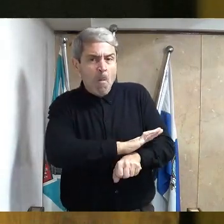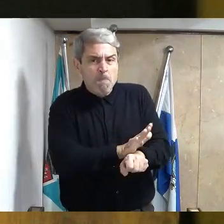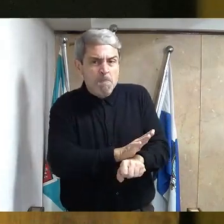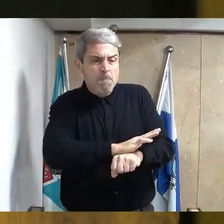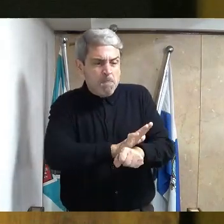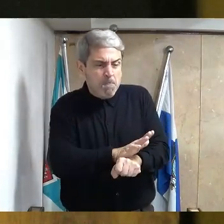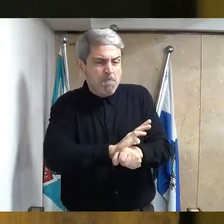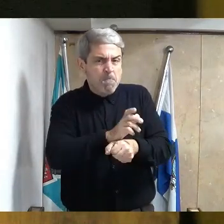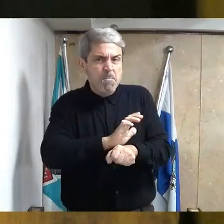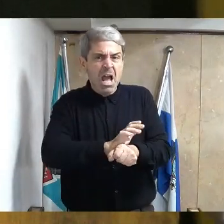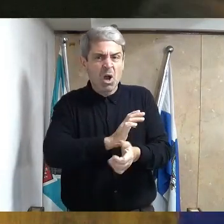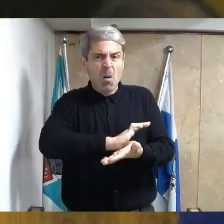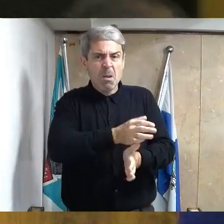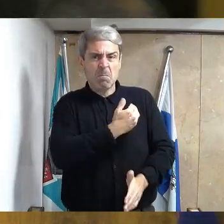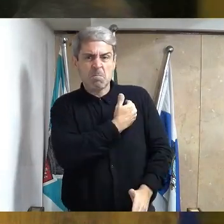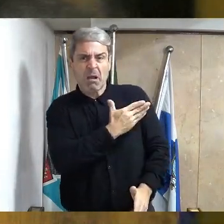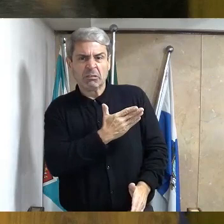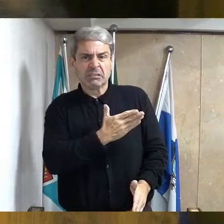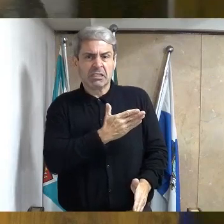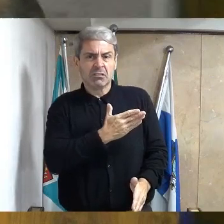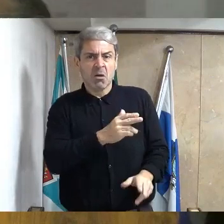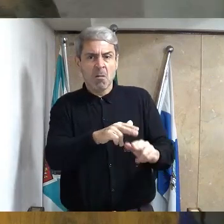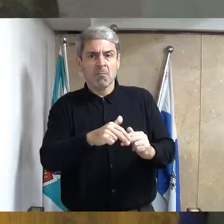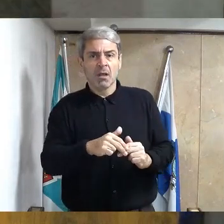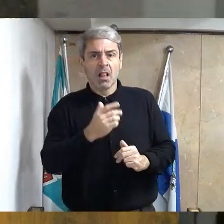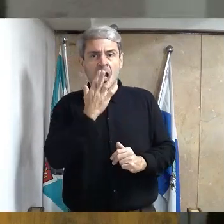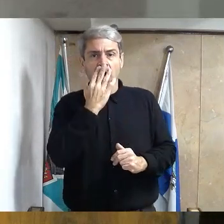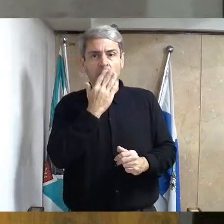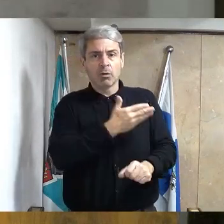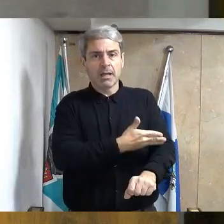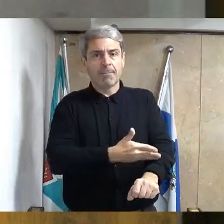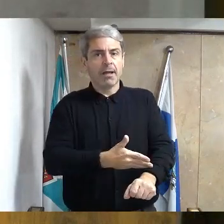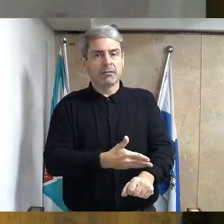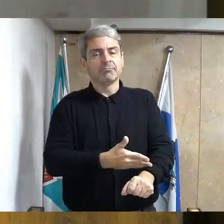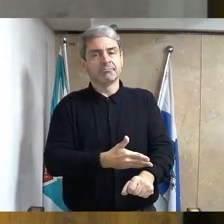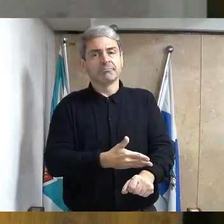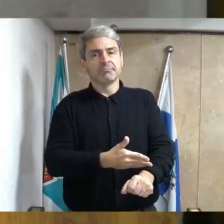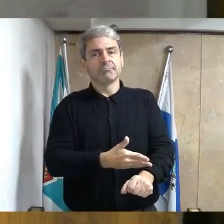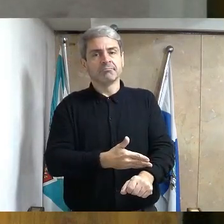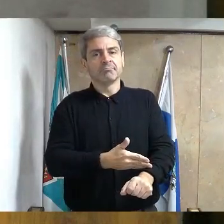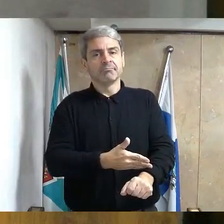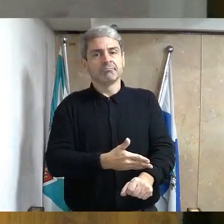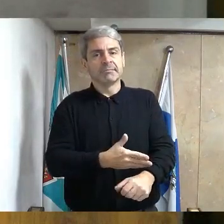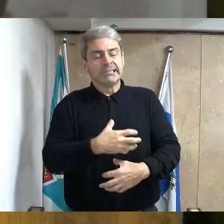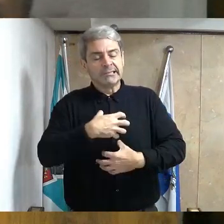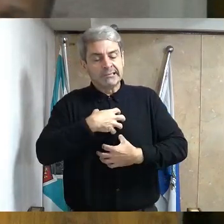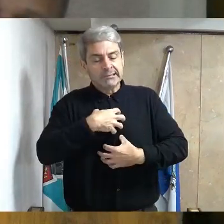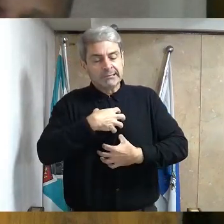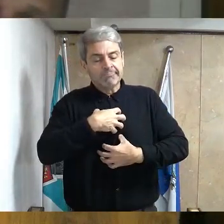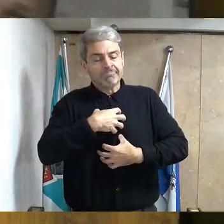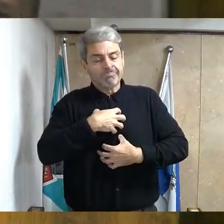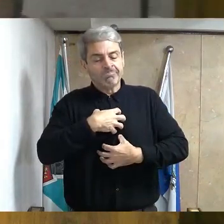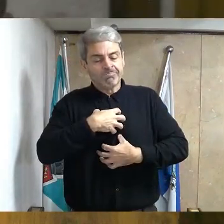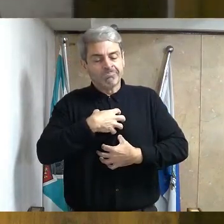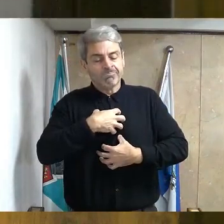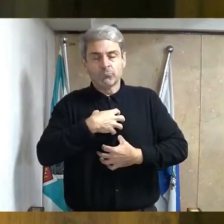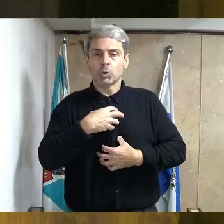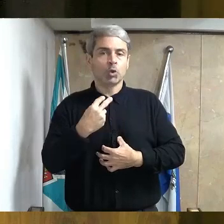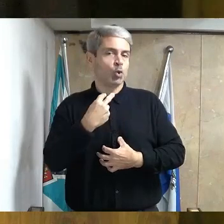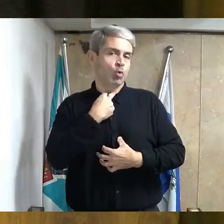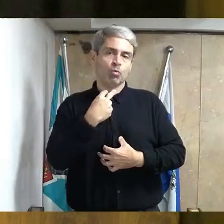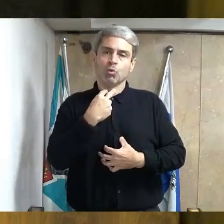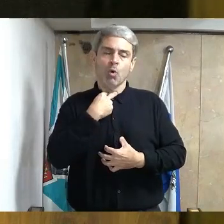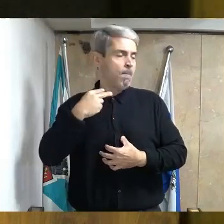pela cor da sua pele. É